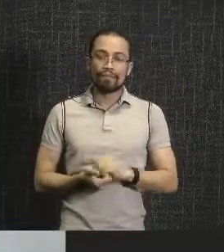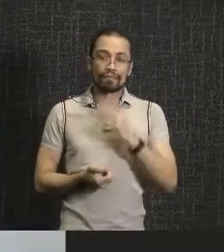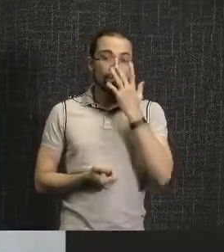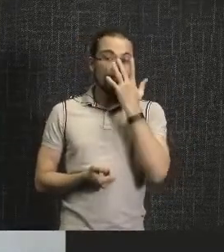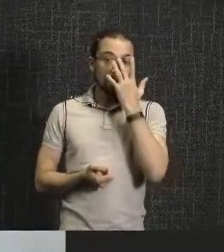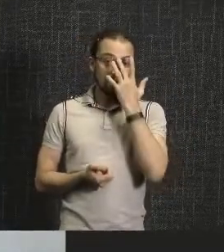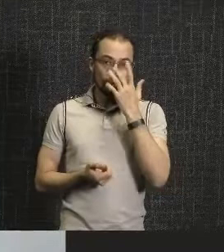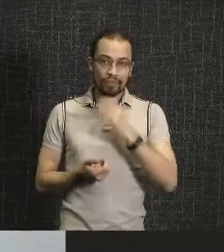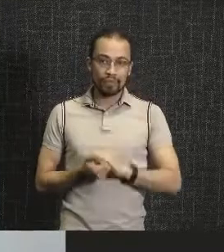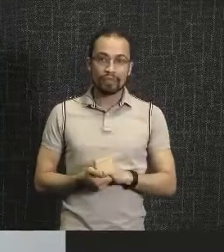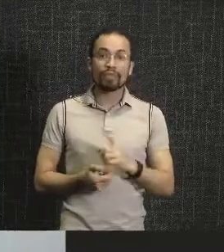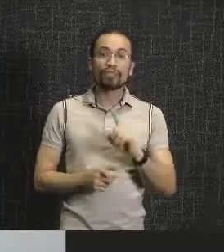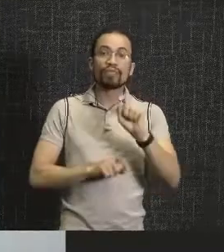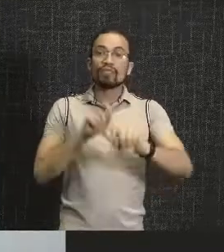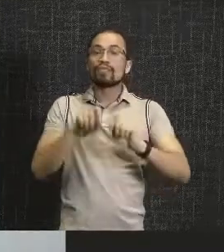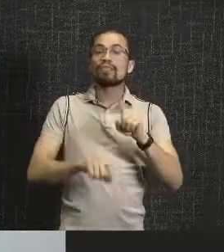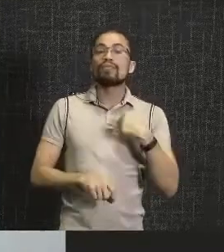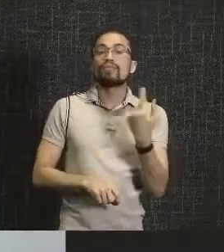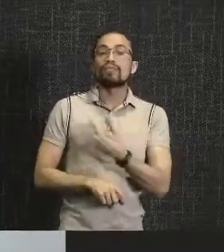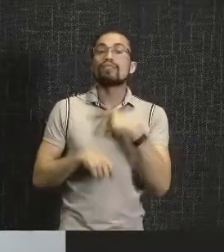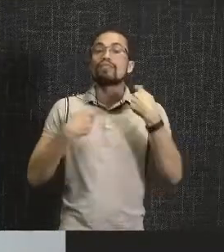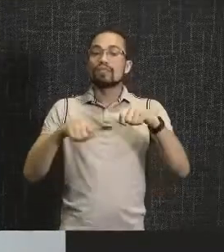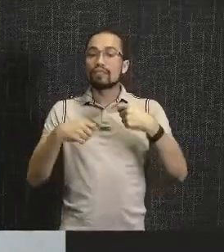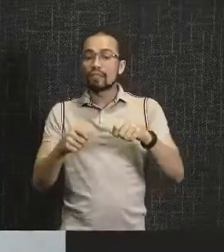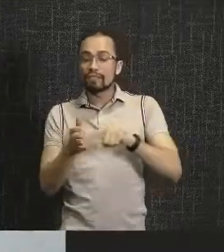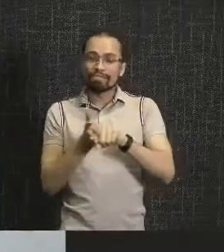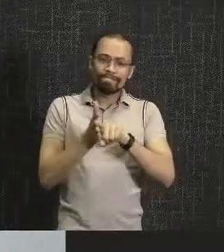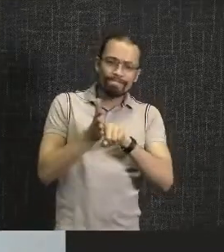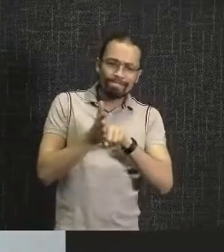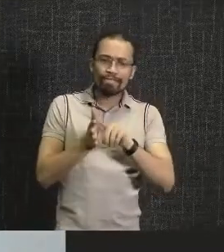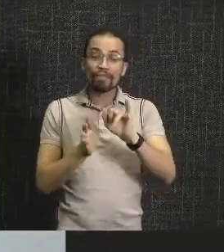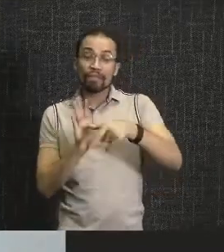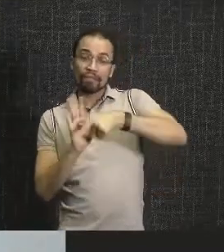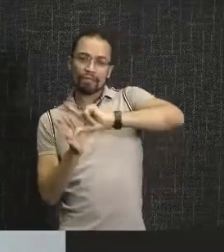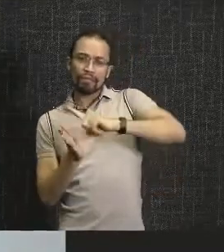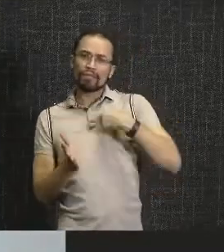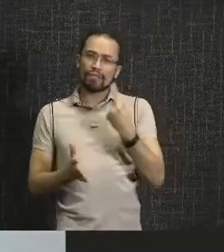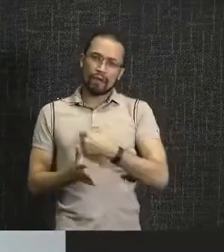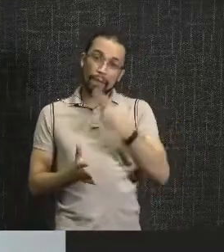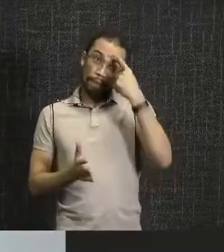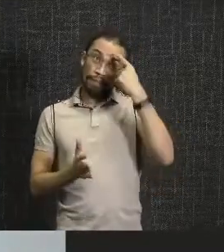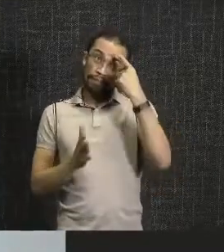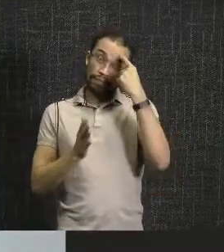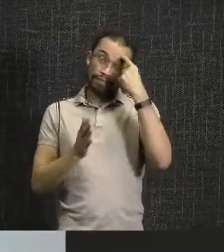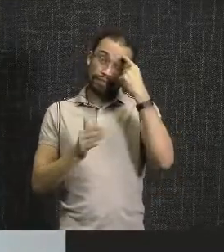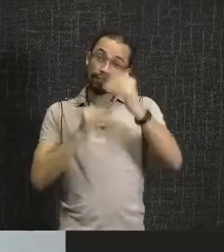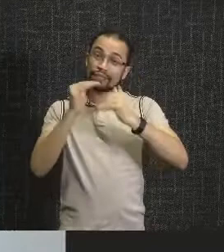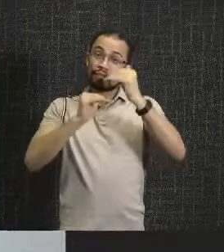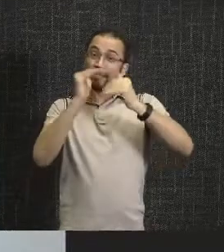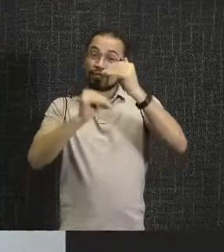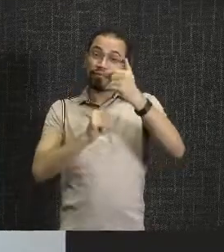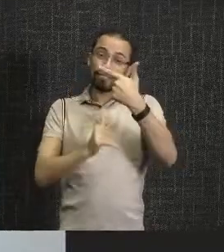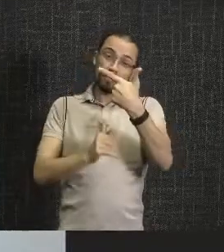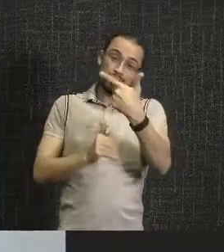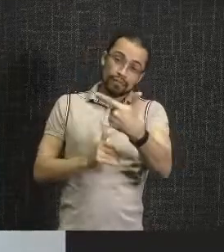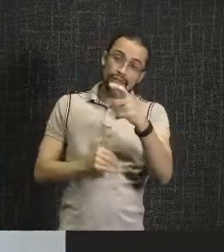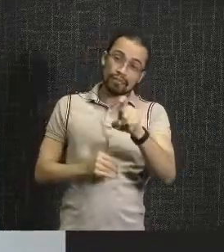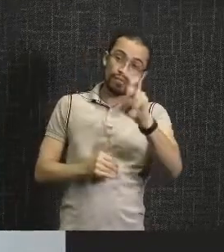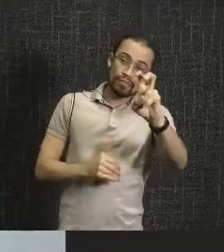o ponto que a gente precisa analisar olha, se a gente poderia crescer 2,5, 3, a gente já estava vindo de uma situação